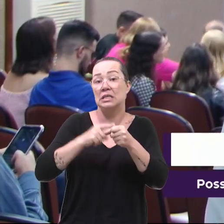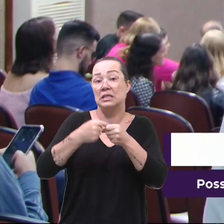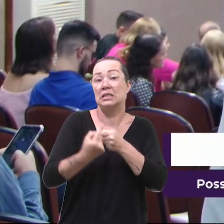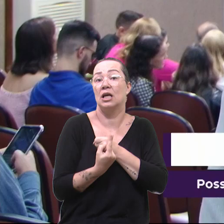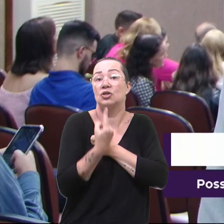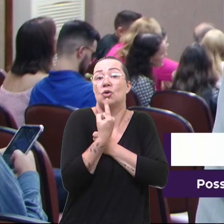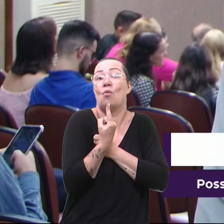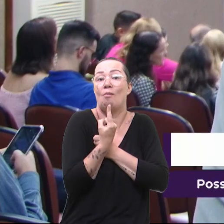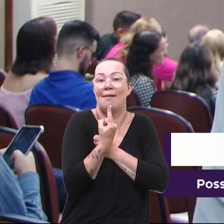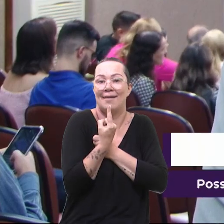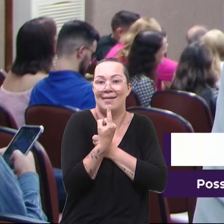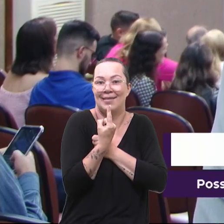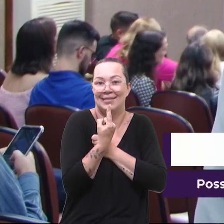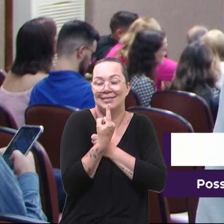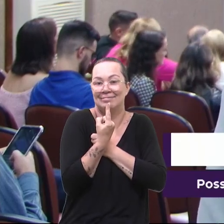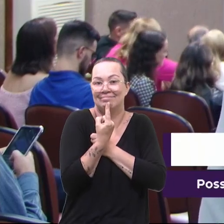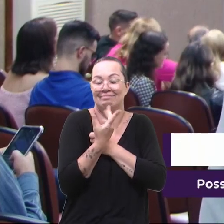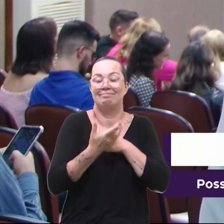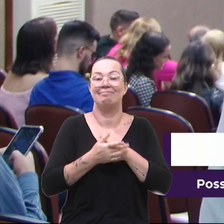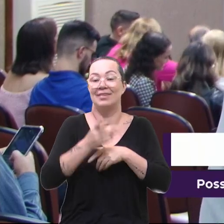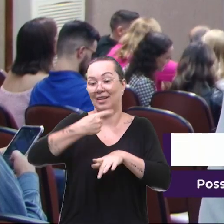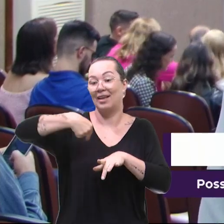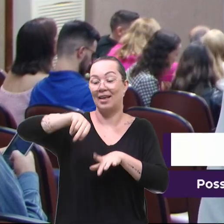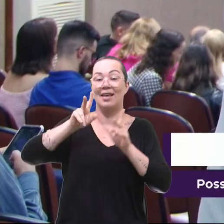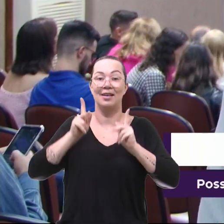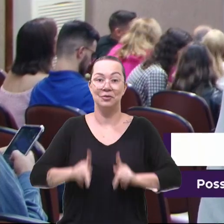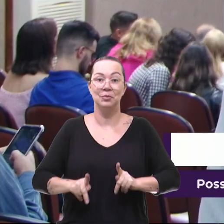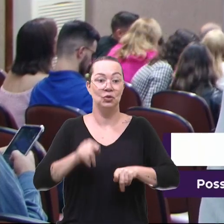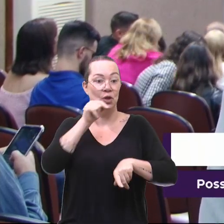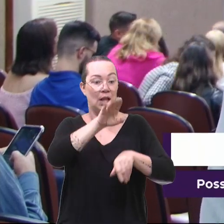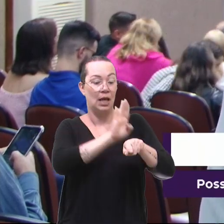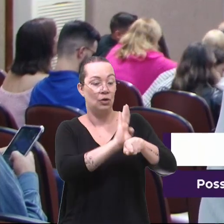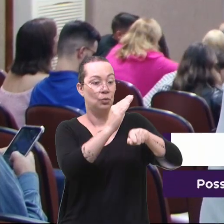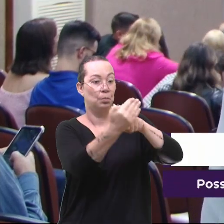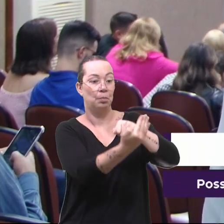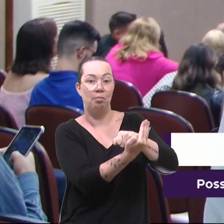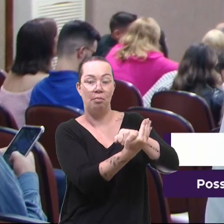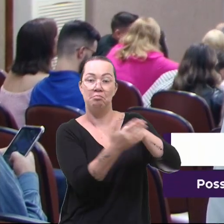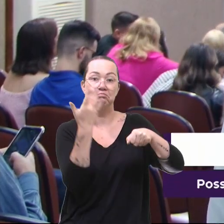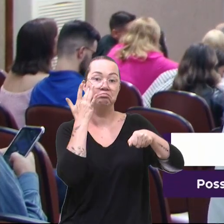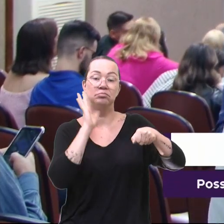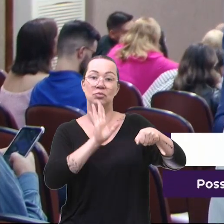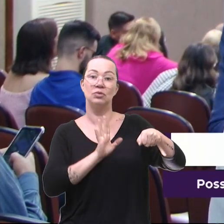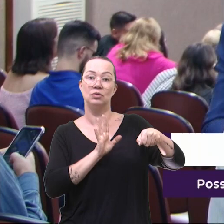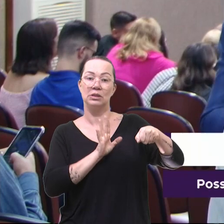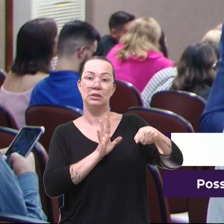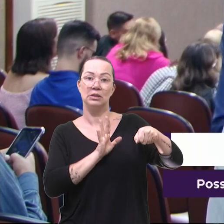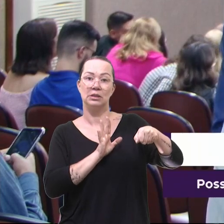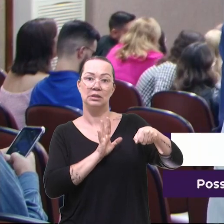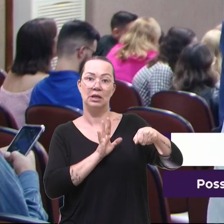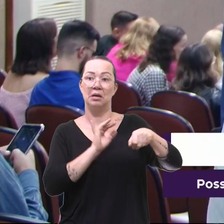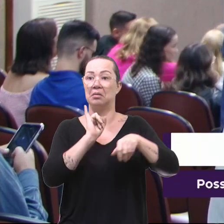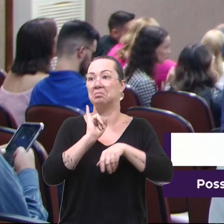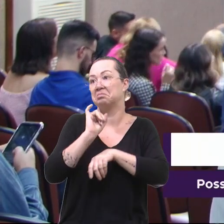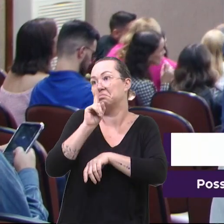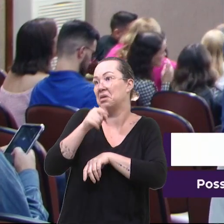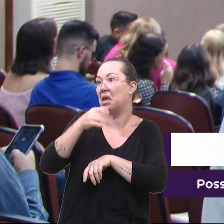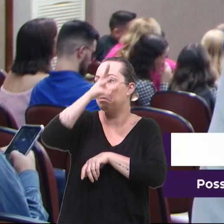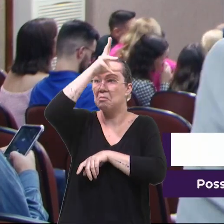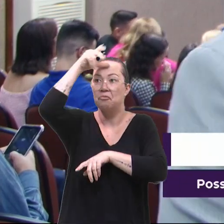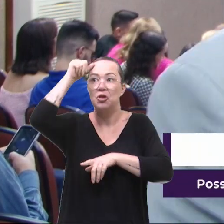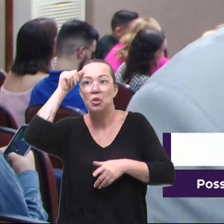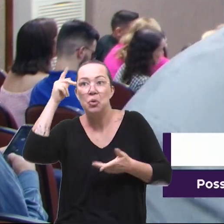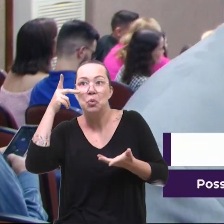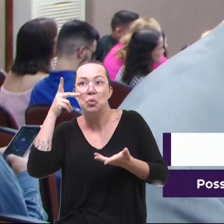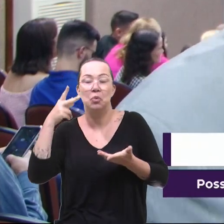cidade é única e as pessoas lá na comunidade muitas vezes não sabem se é executivo ou legislativo.